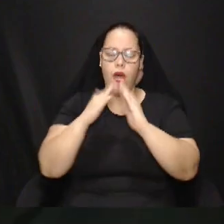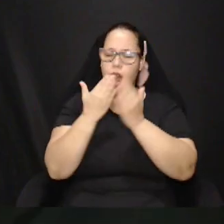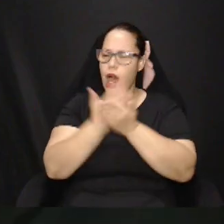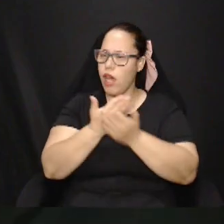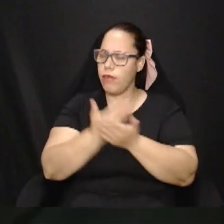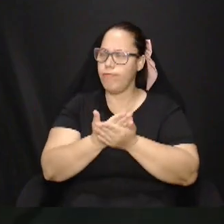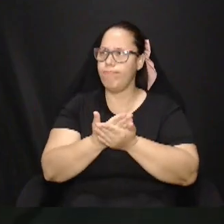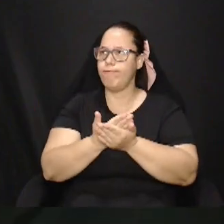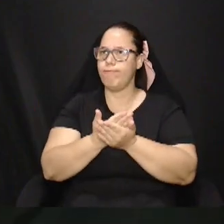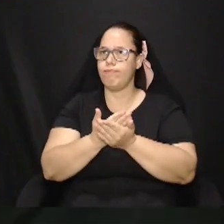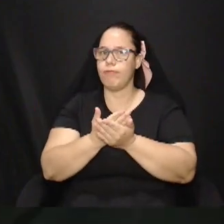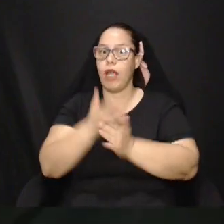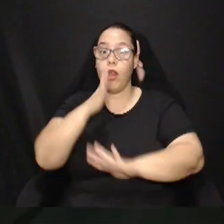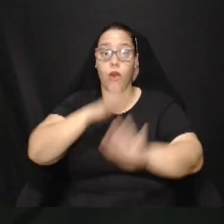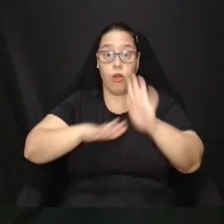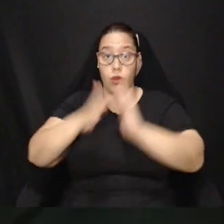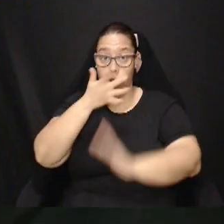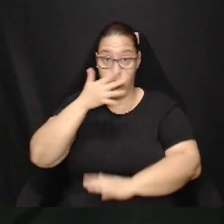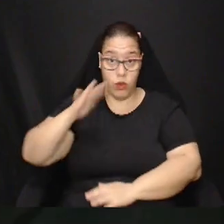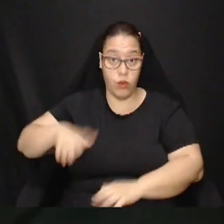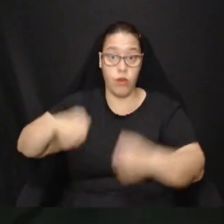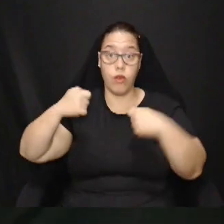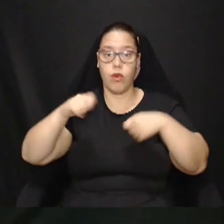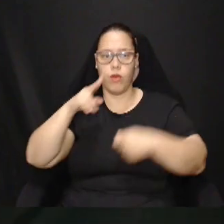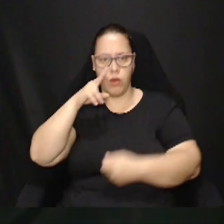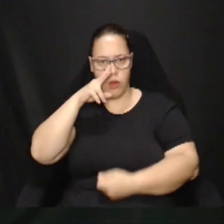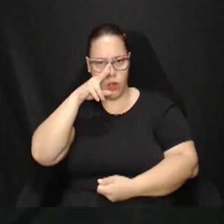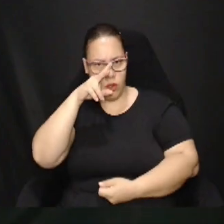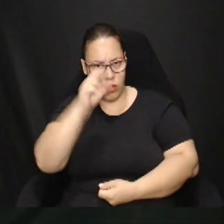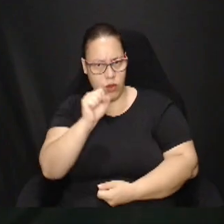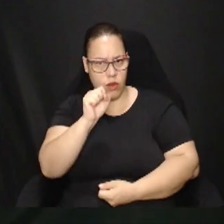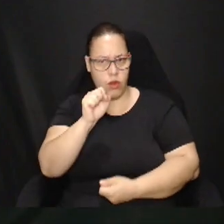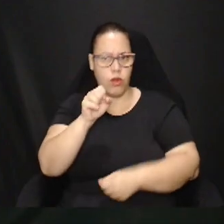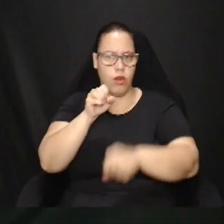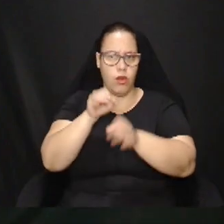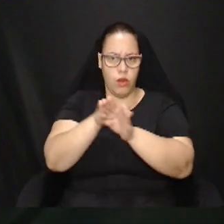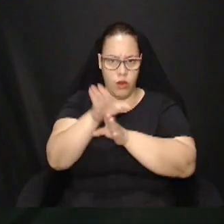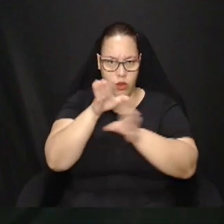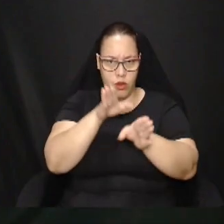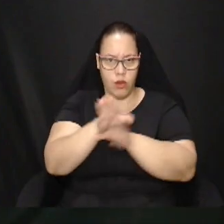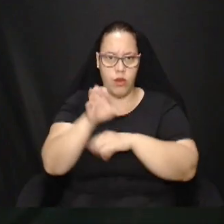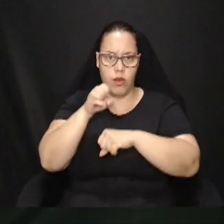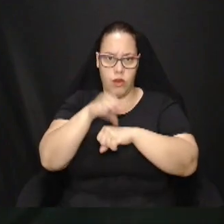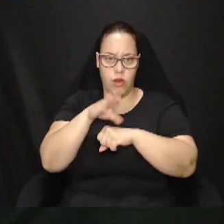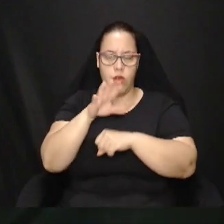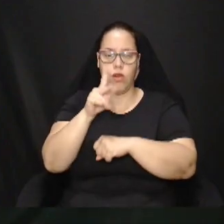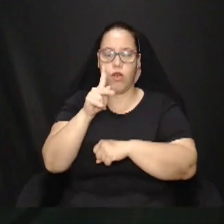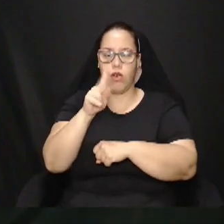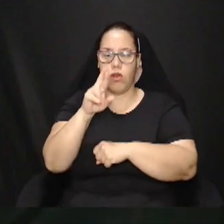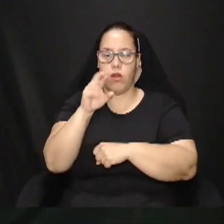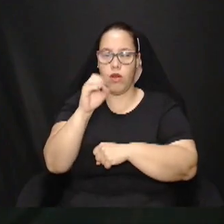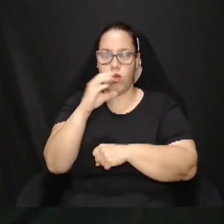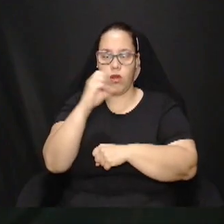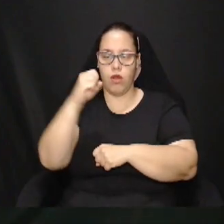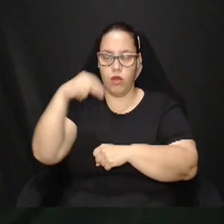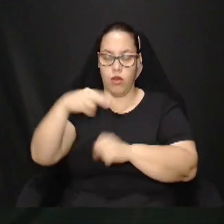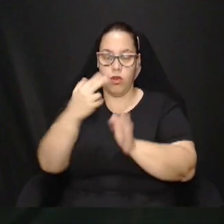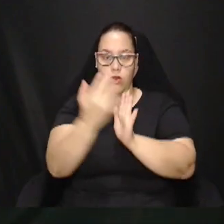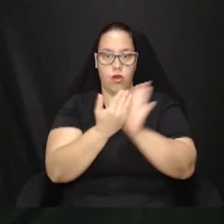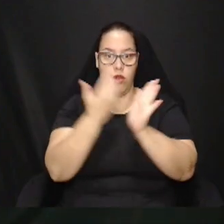Cuidados com as crianças precisam ser redobrados, então, para orientar pais e cuidadores, o Procon Campinas lançou a cartilha